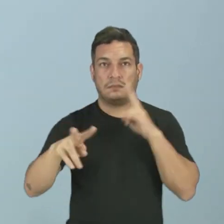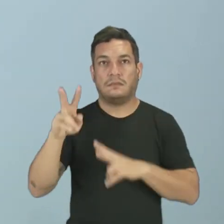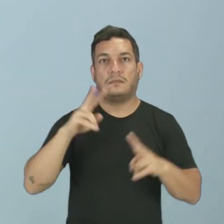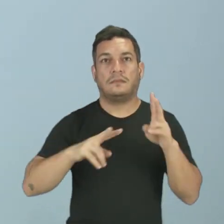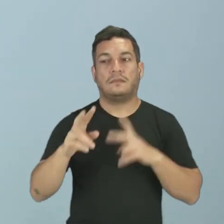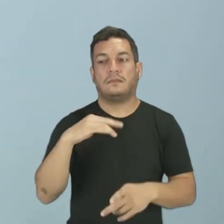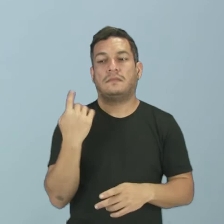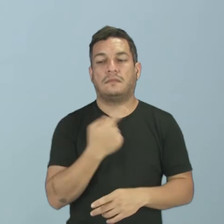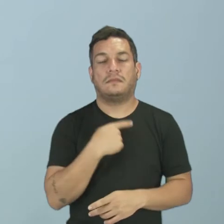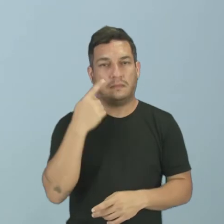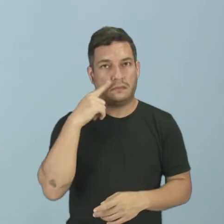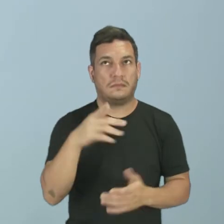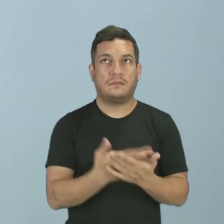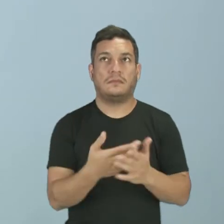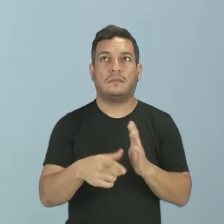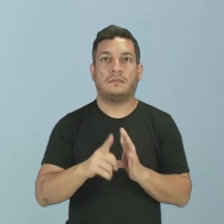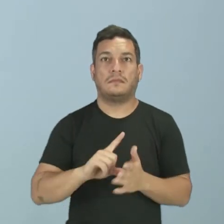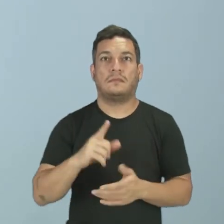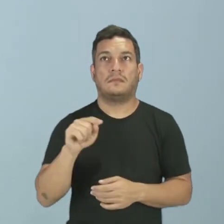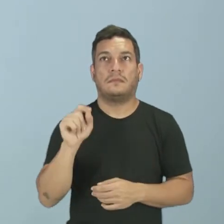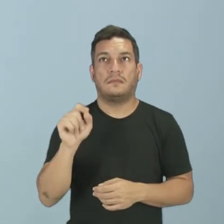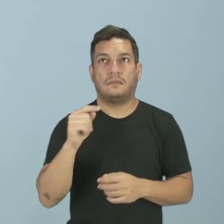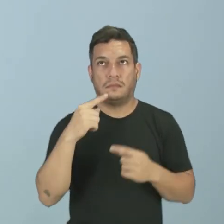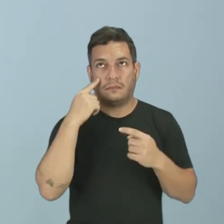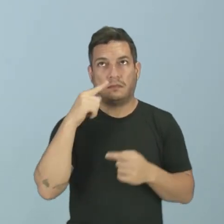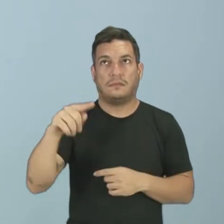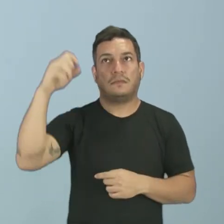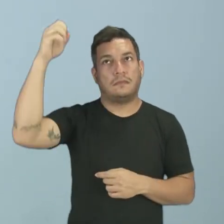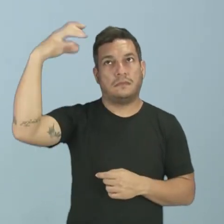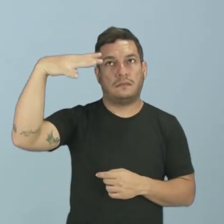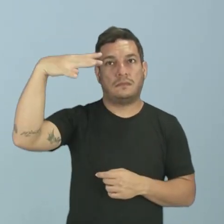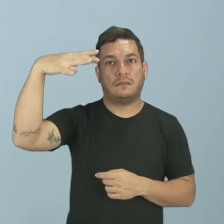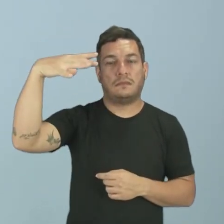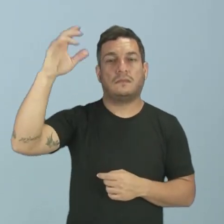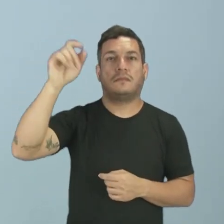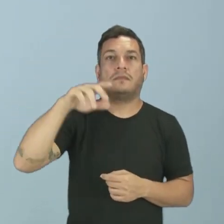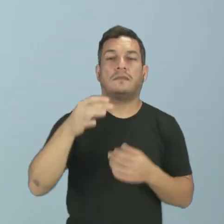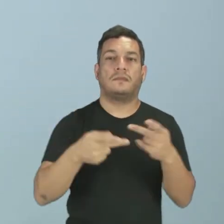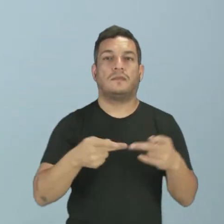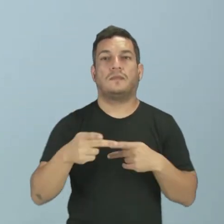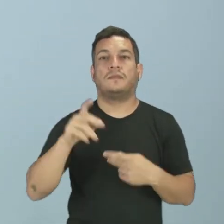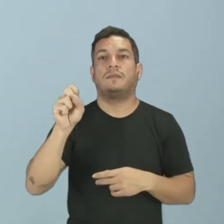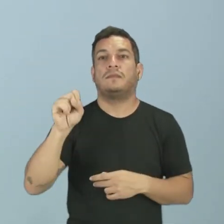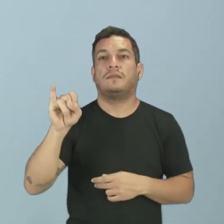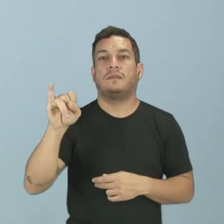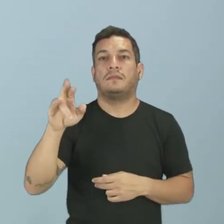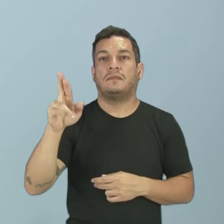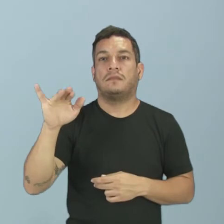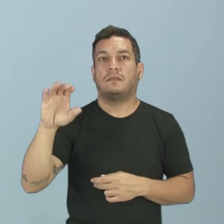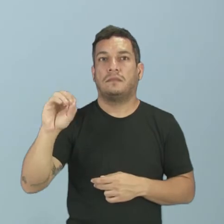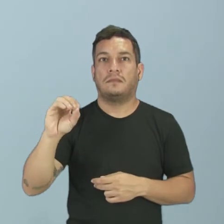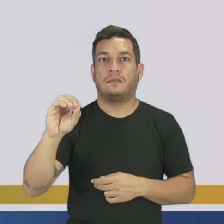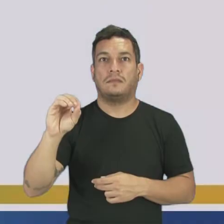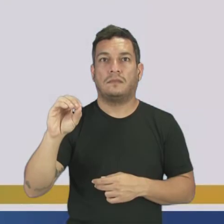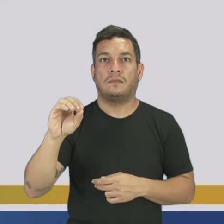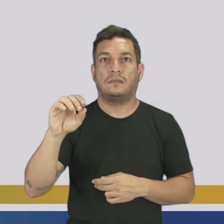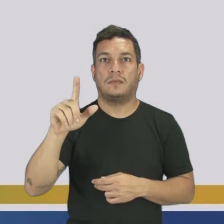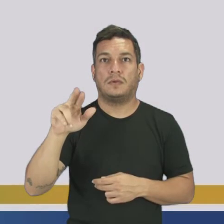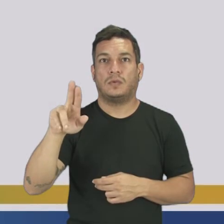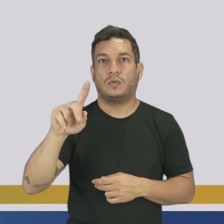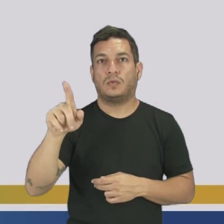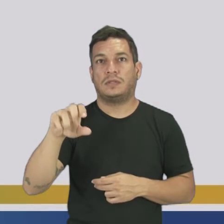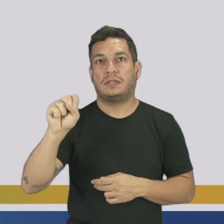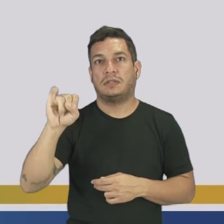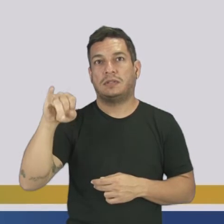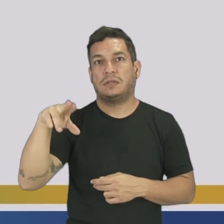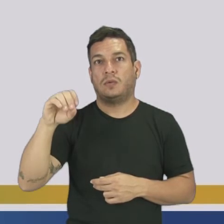aí, como a gente já viu em aulas anteriores, a gente enxerga luz. Então, o Projeto Círio, ele vai tratar disso, de luz síncrotron. Então, o Projeto Círio é